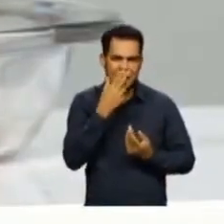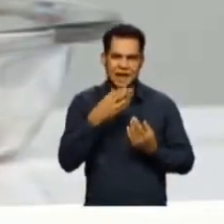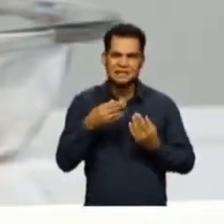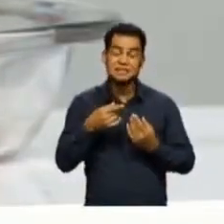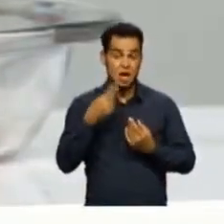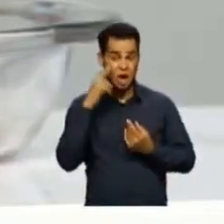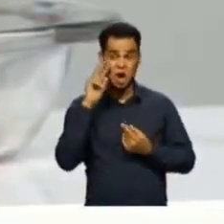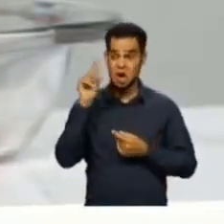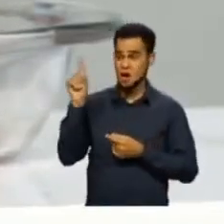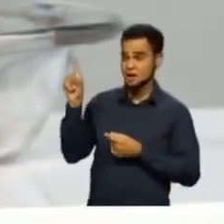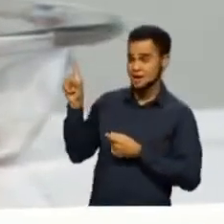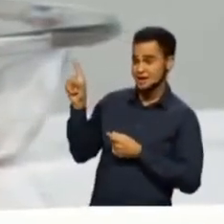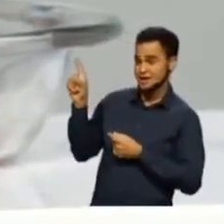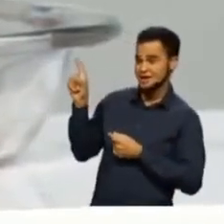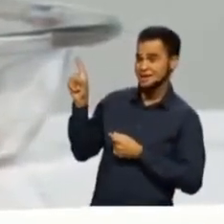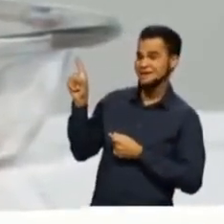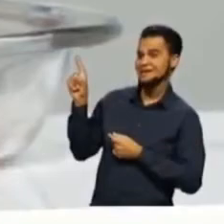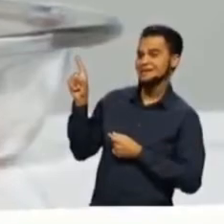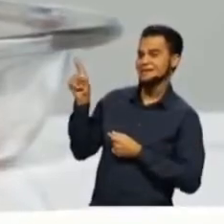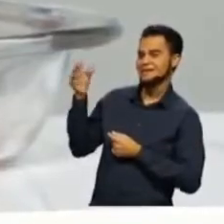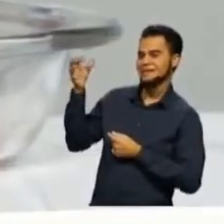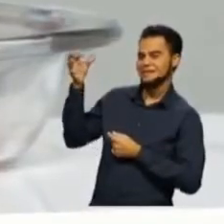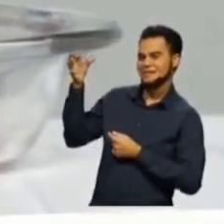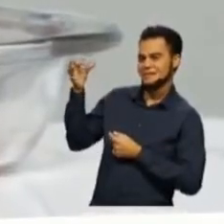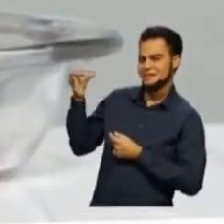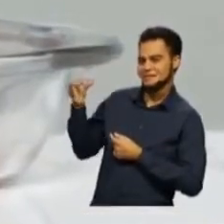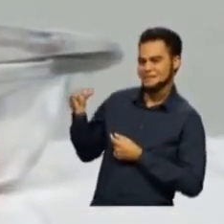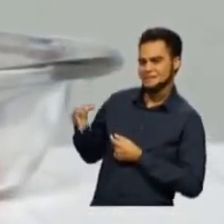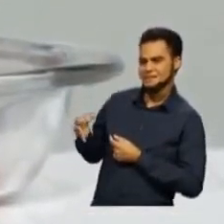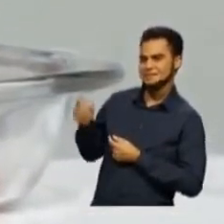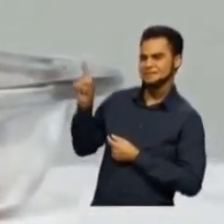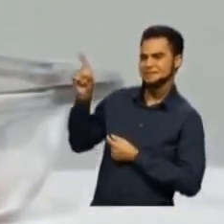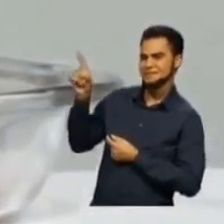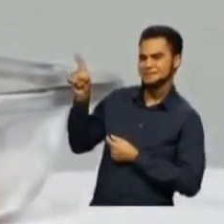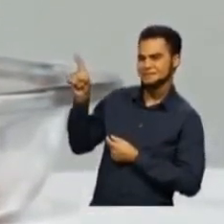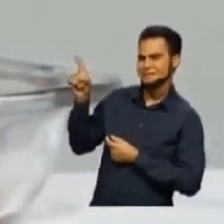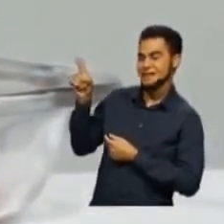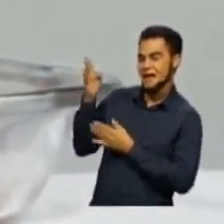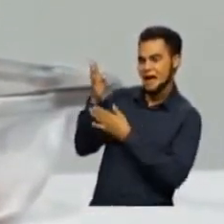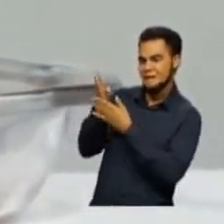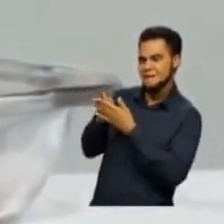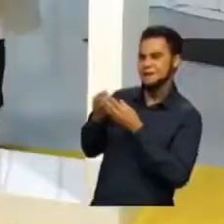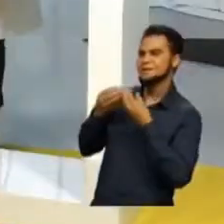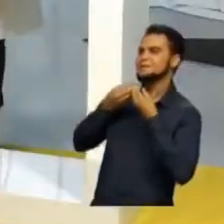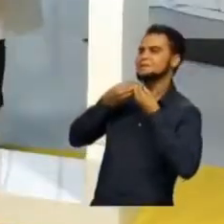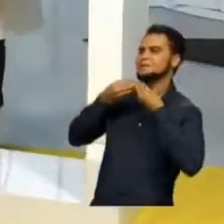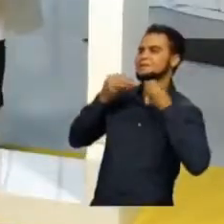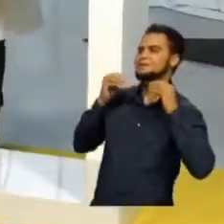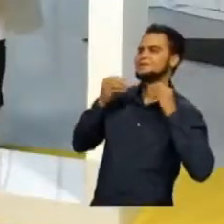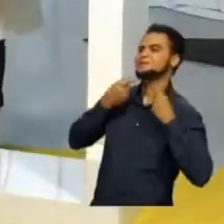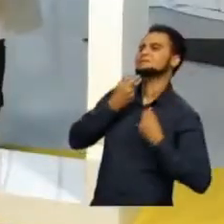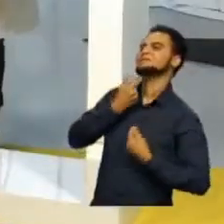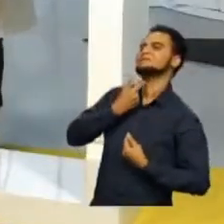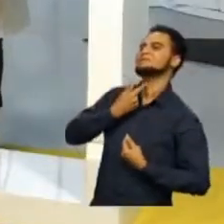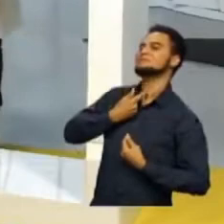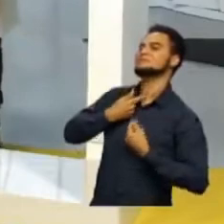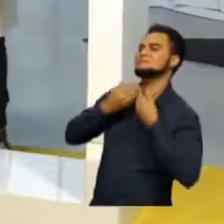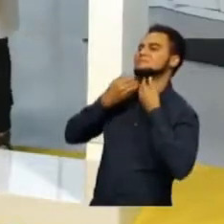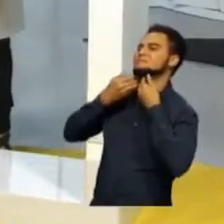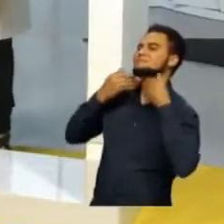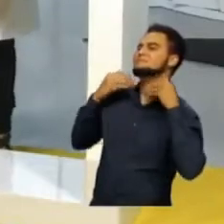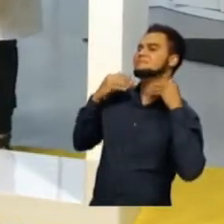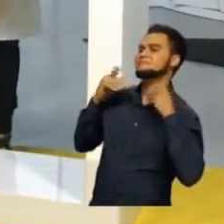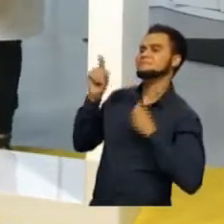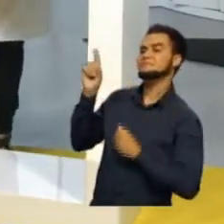oca, né? Você vai ver que tem uma parte aí que você consegue, eu até parti aqui para você ver. Então, a faringe é um órgão que